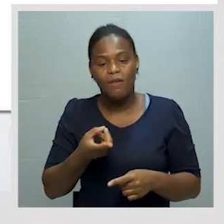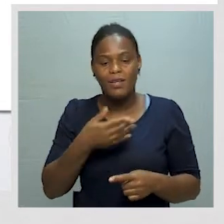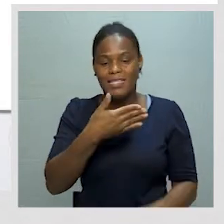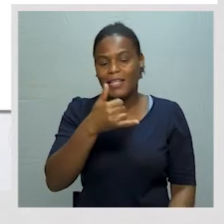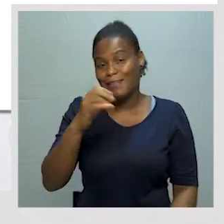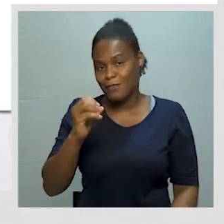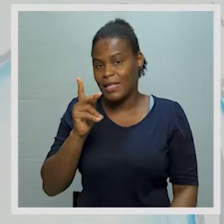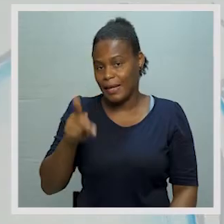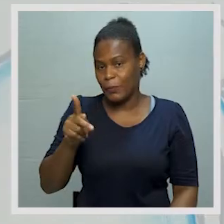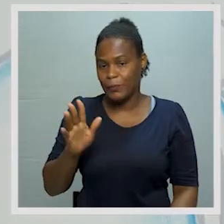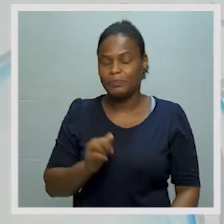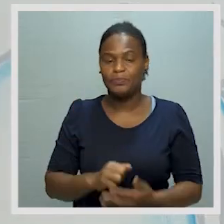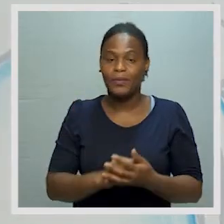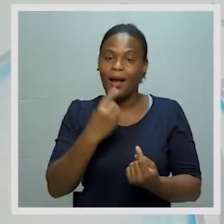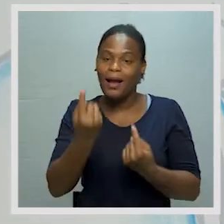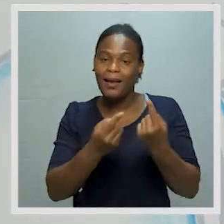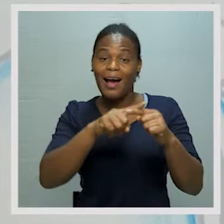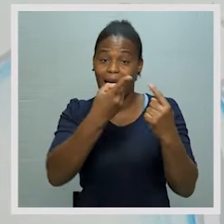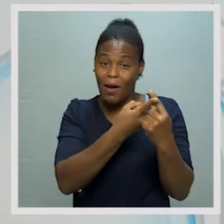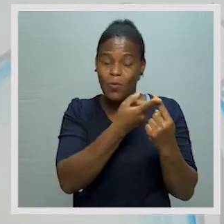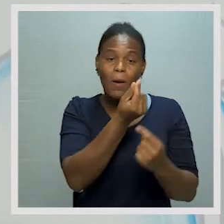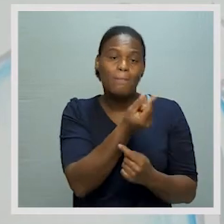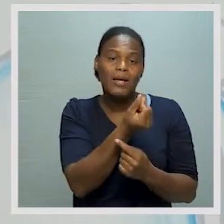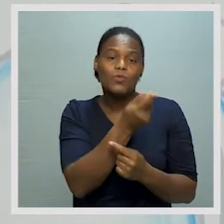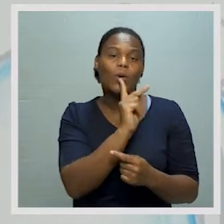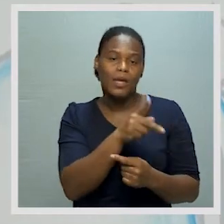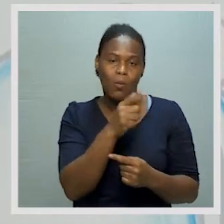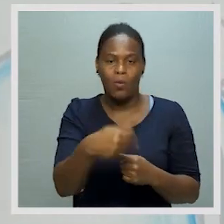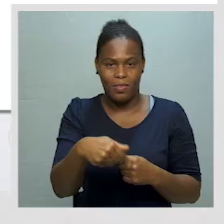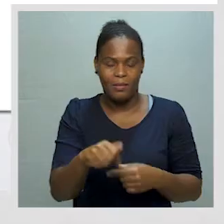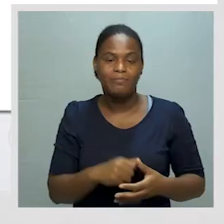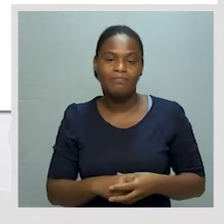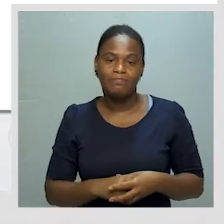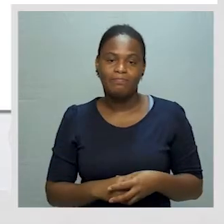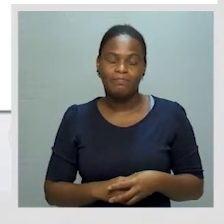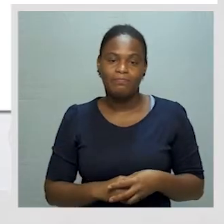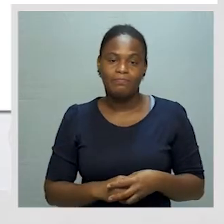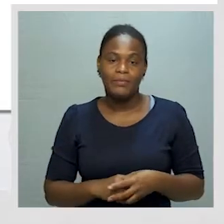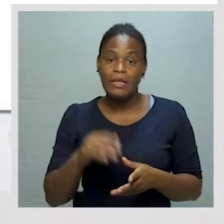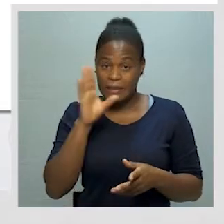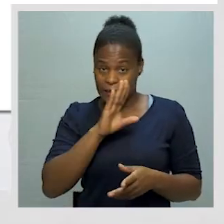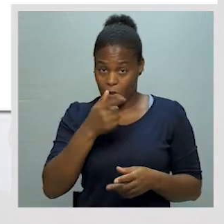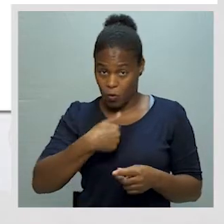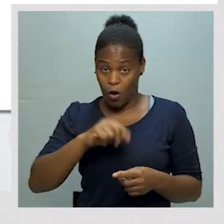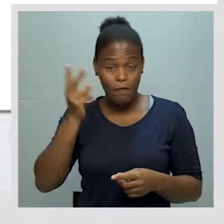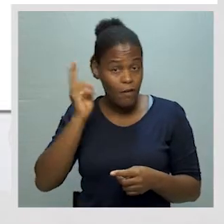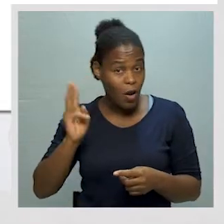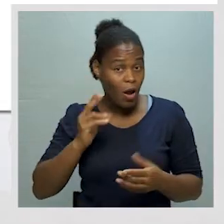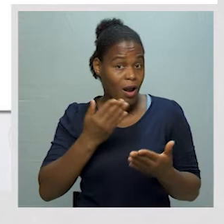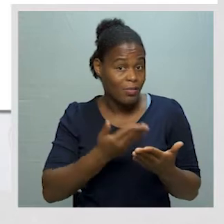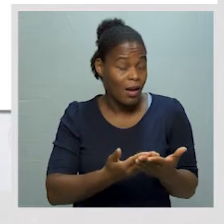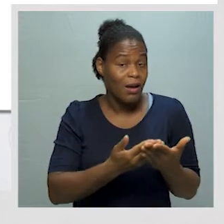kg. Em cada ano está ali o preço por quilograma. Se nós valorizamos